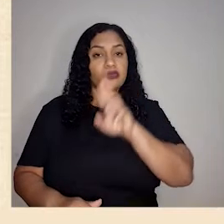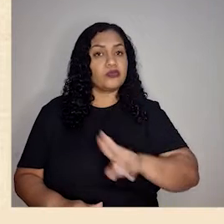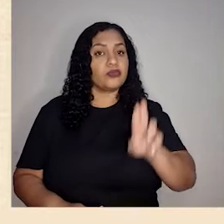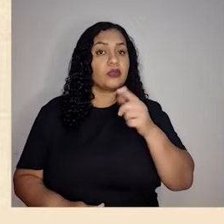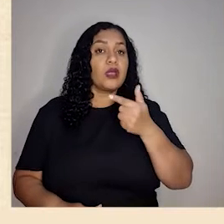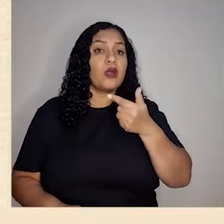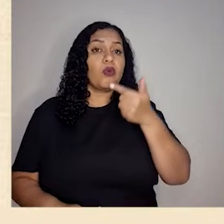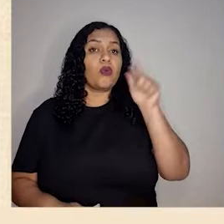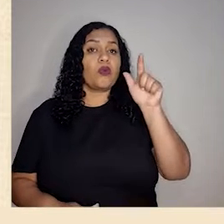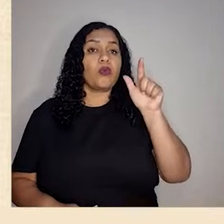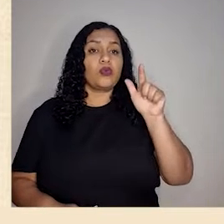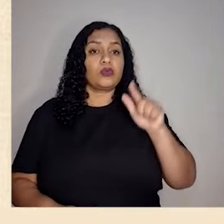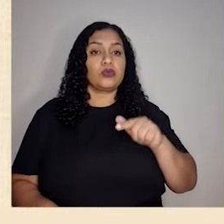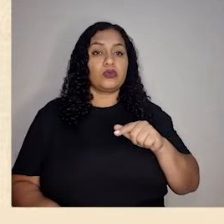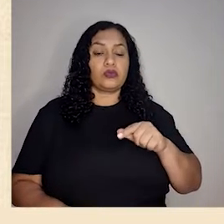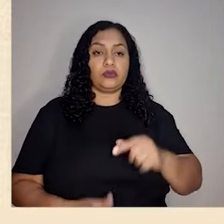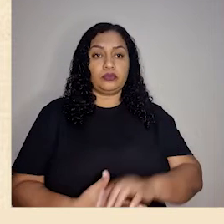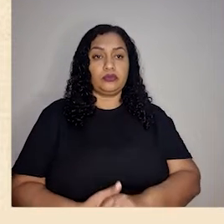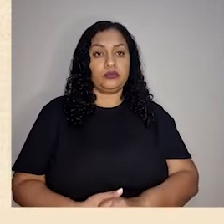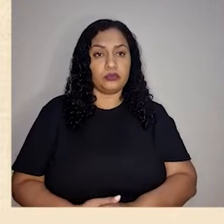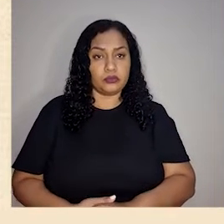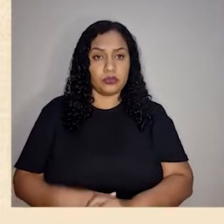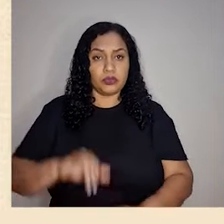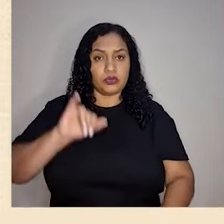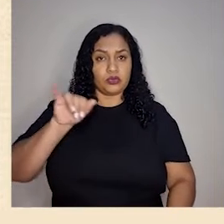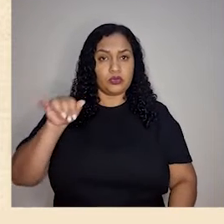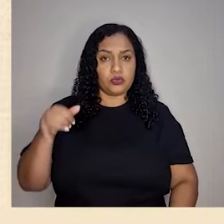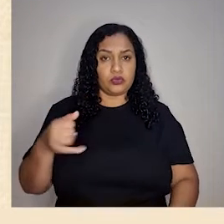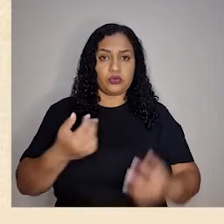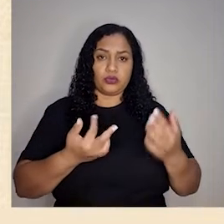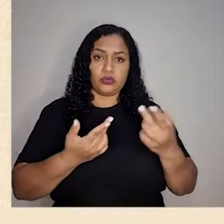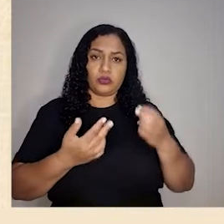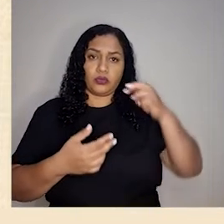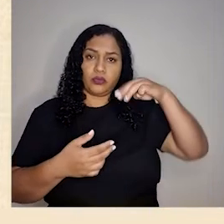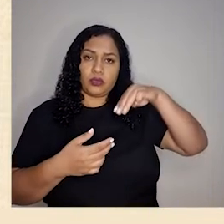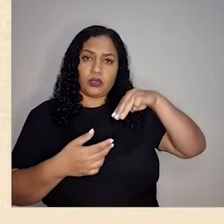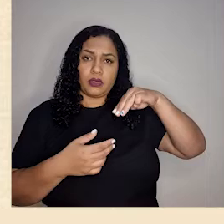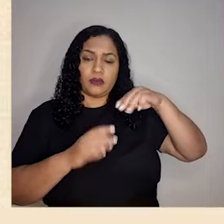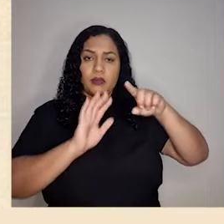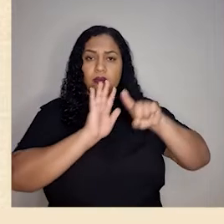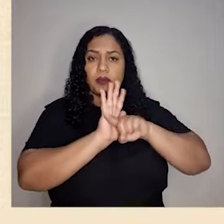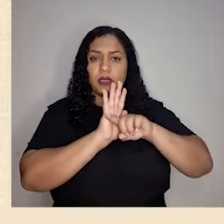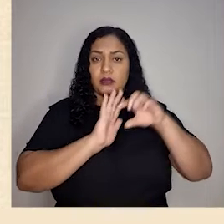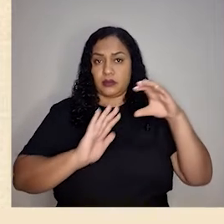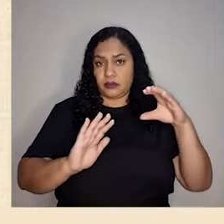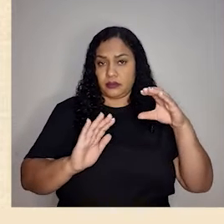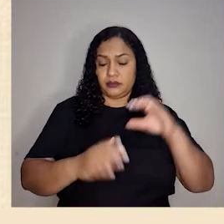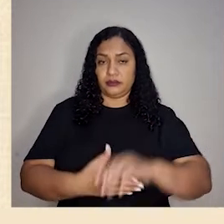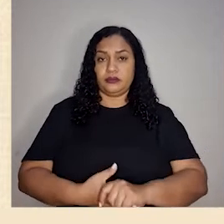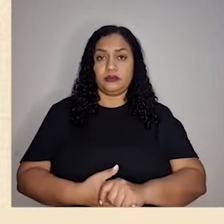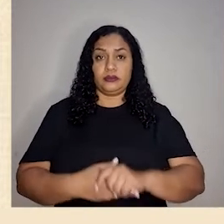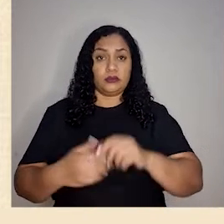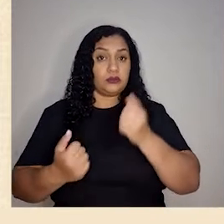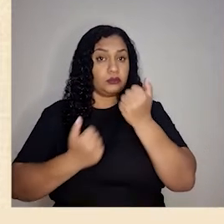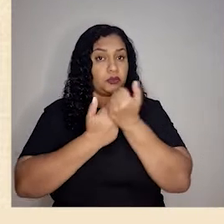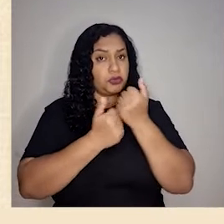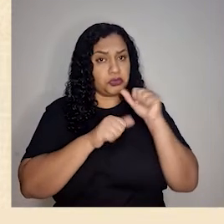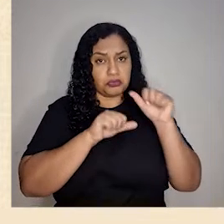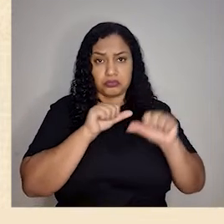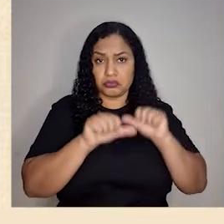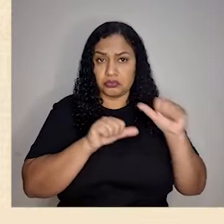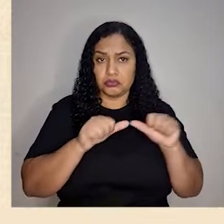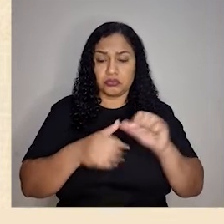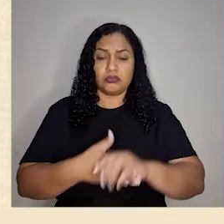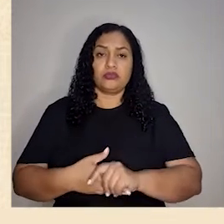aquela outra fórmula o juros é o montante menos o Capital Inicial substituindo